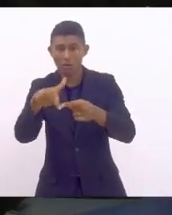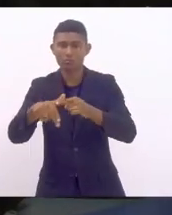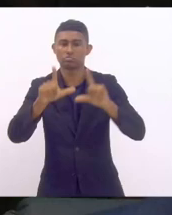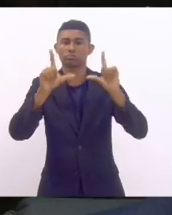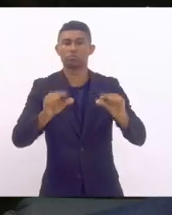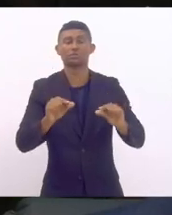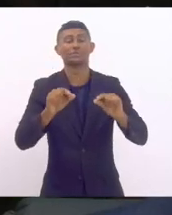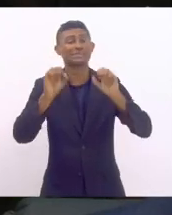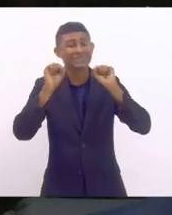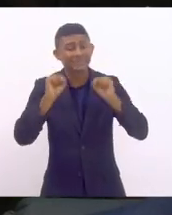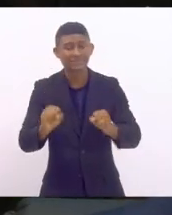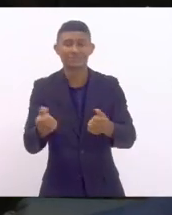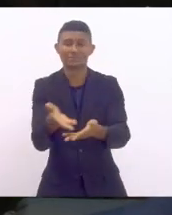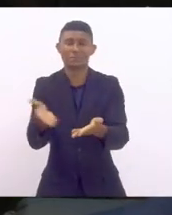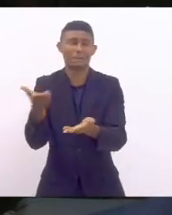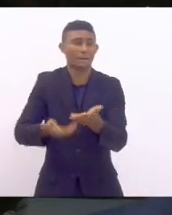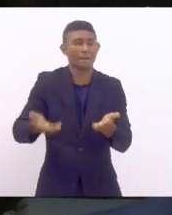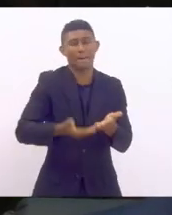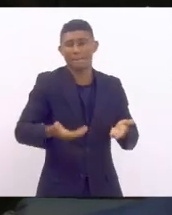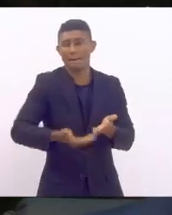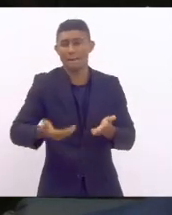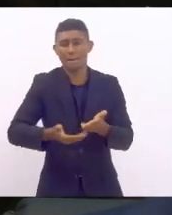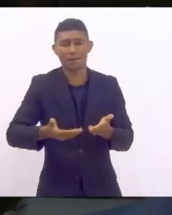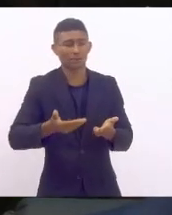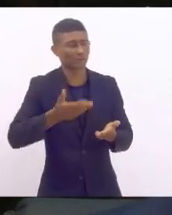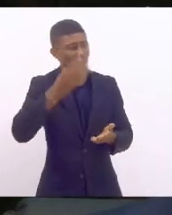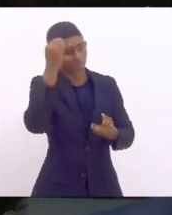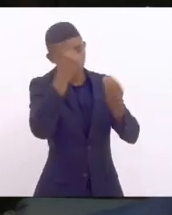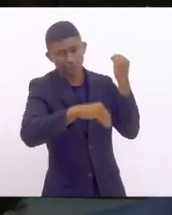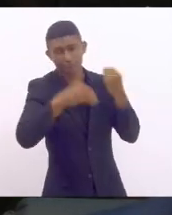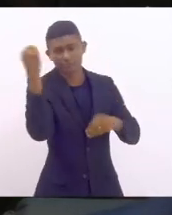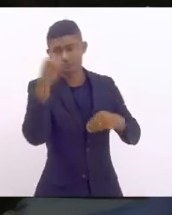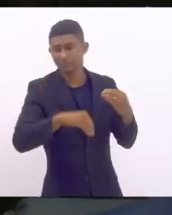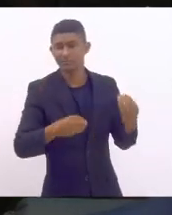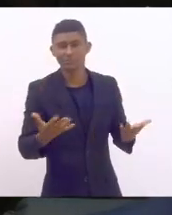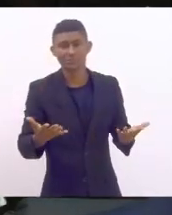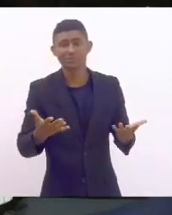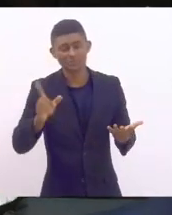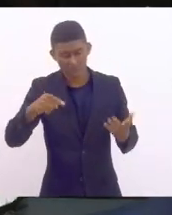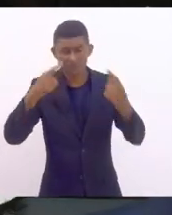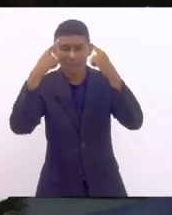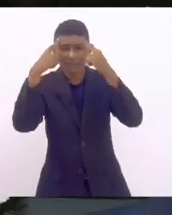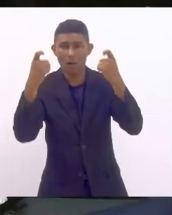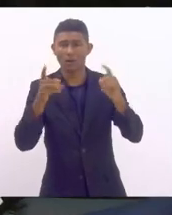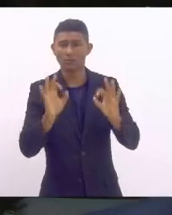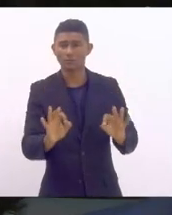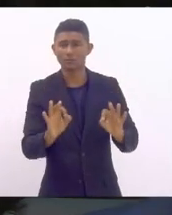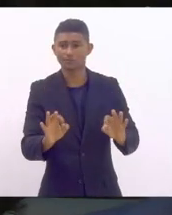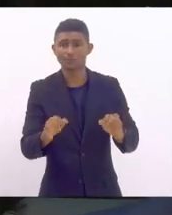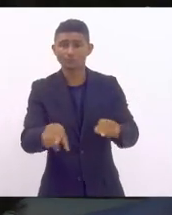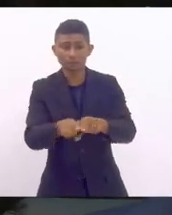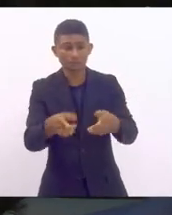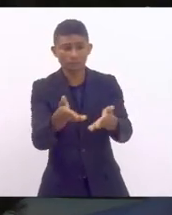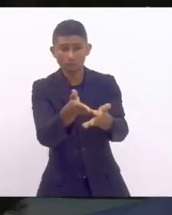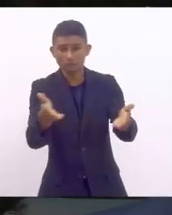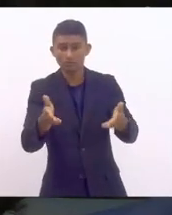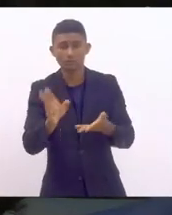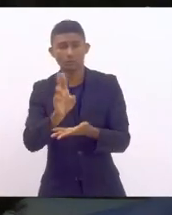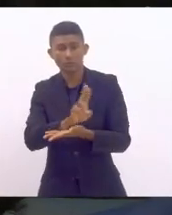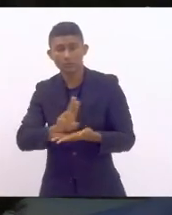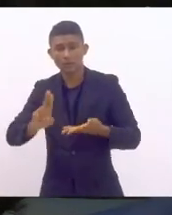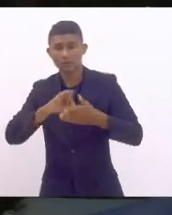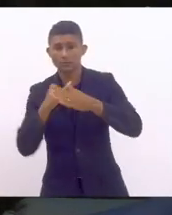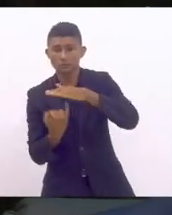Isso é uma violência psicológica profunda imagina atenção de vocês Comandante das